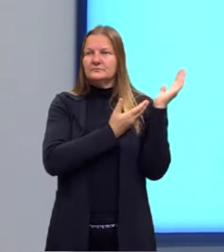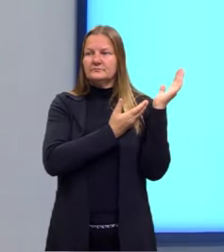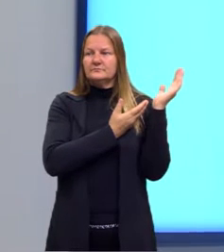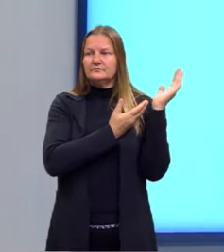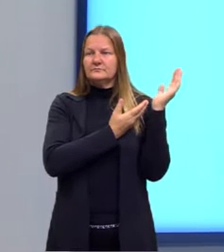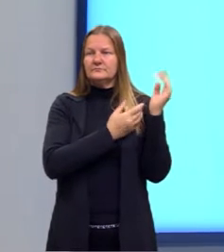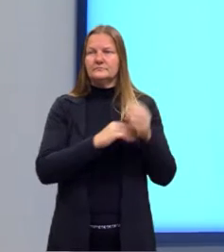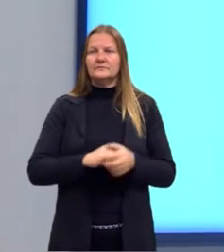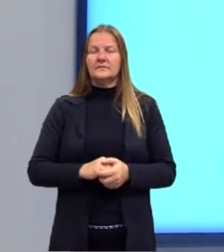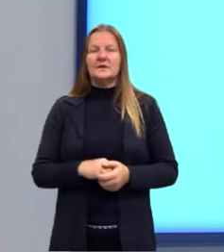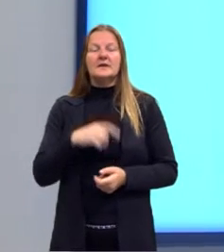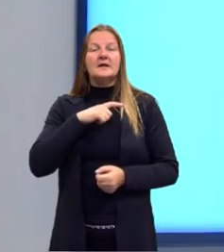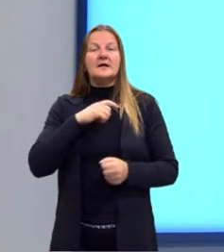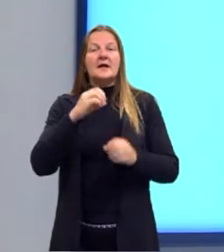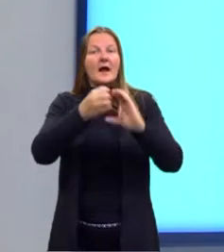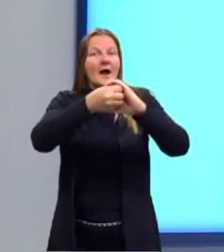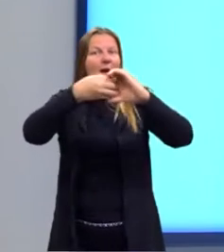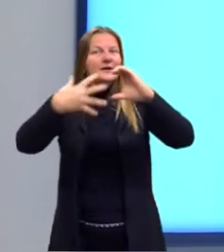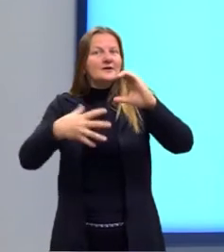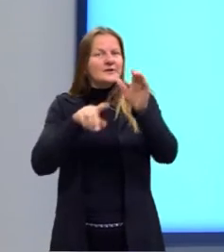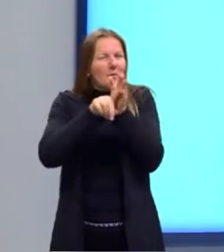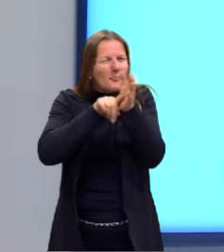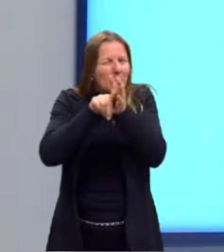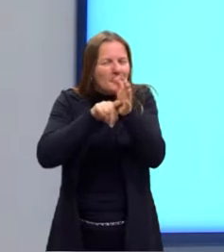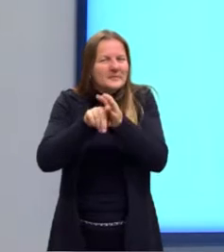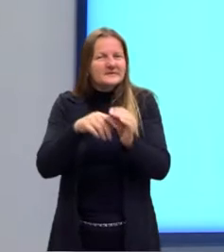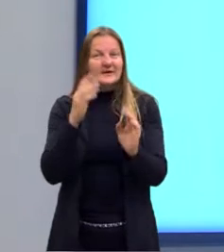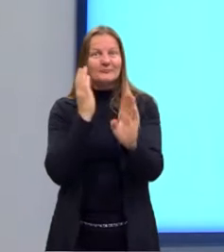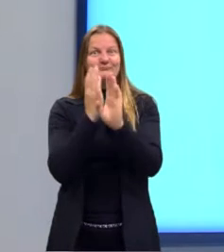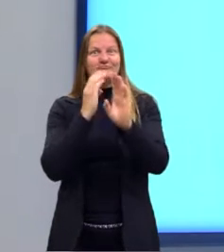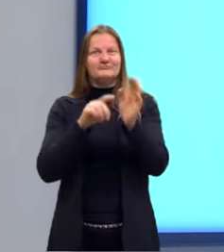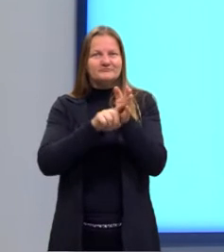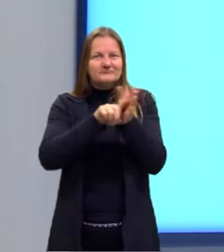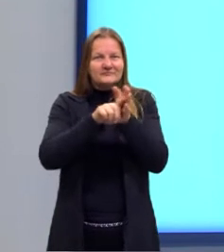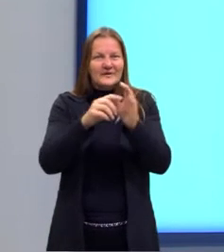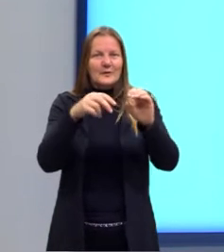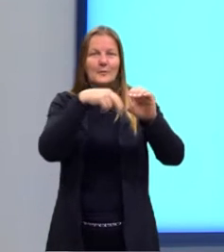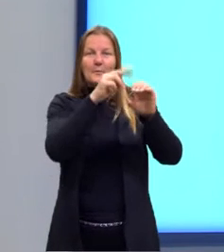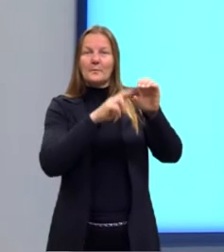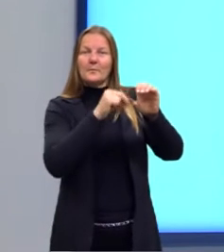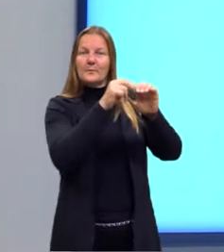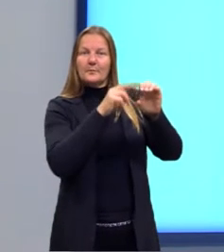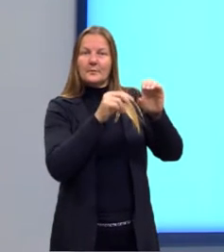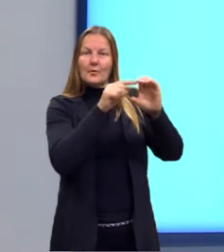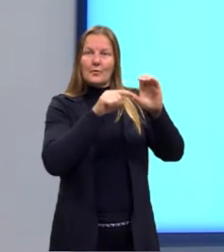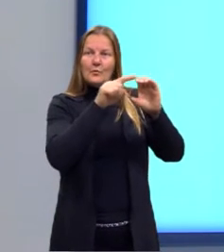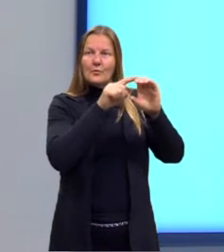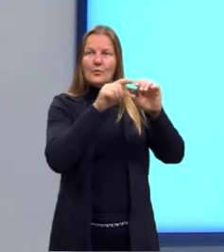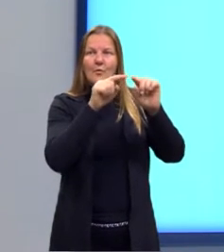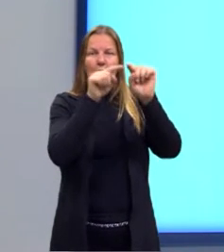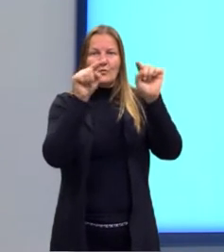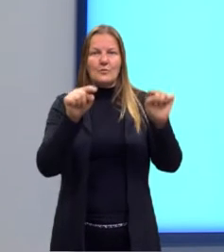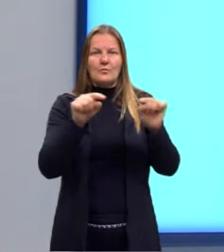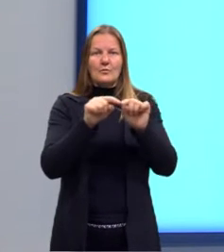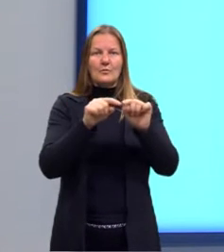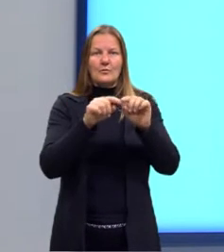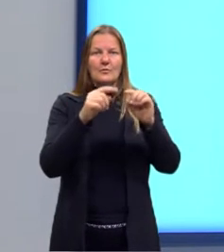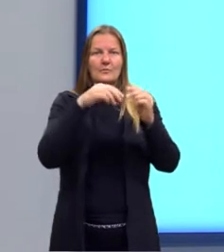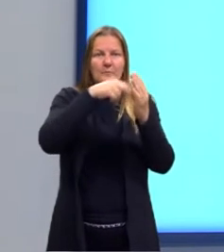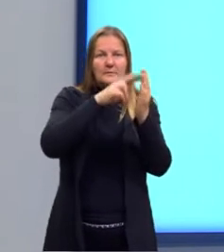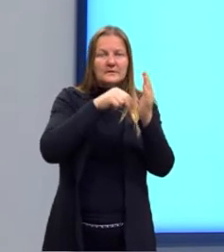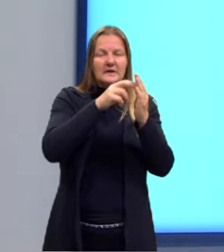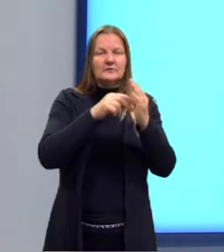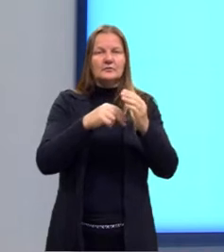vão possuir a característica que desejamos saber se é determinado por um Alelo dominante